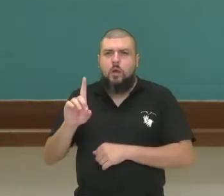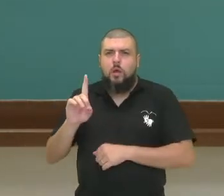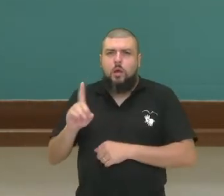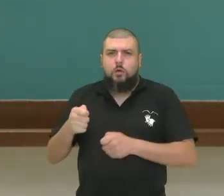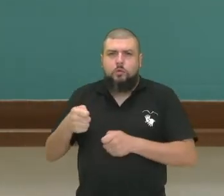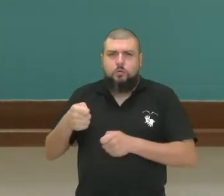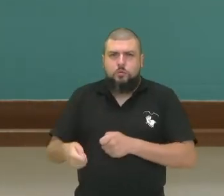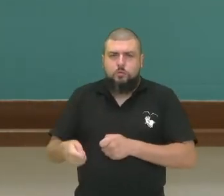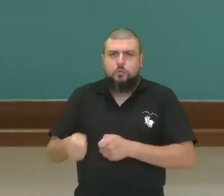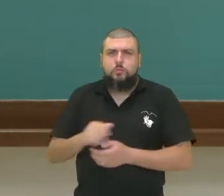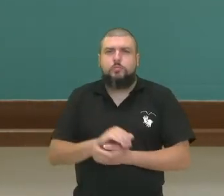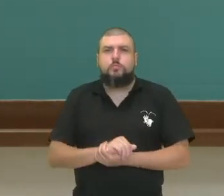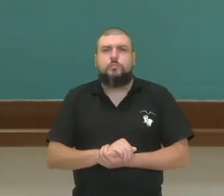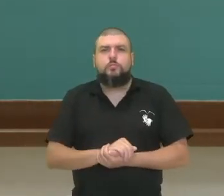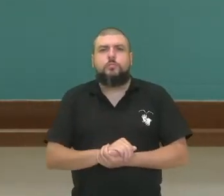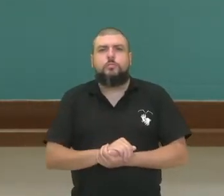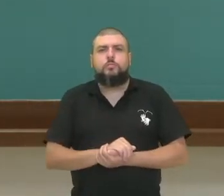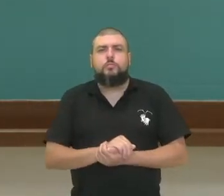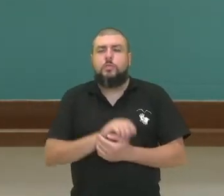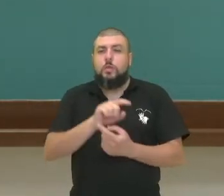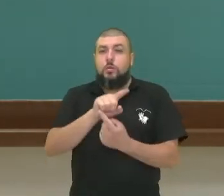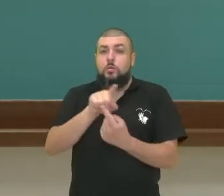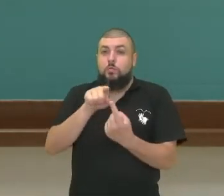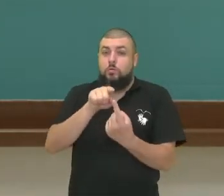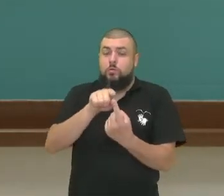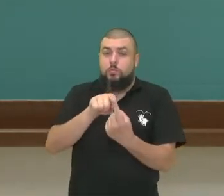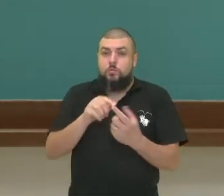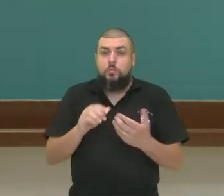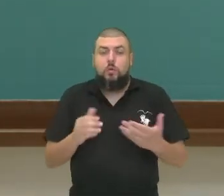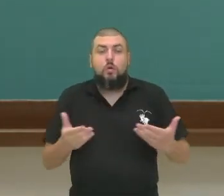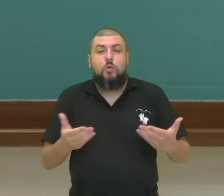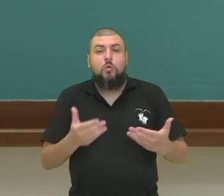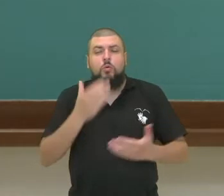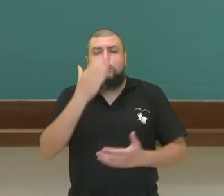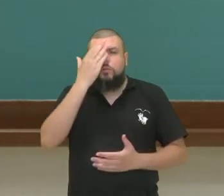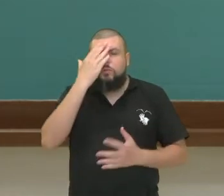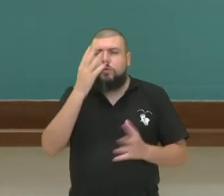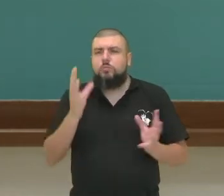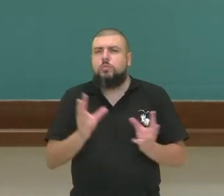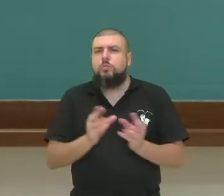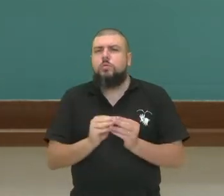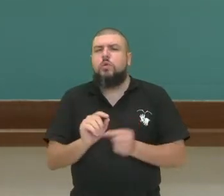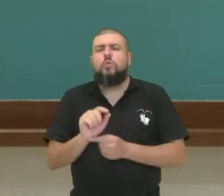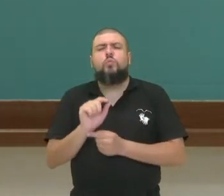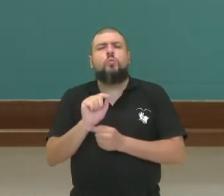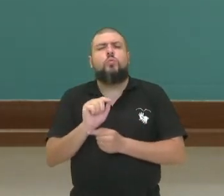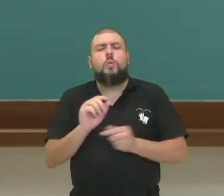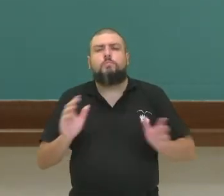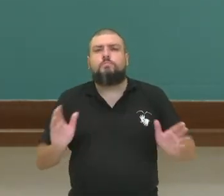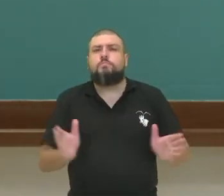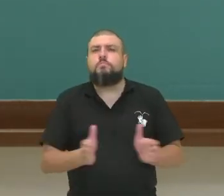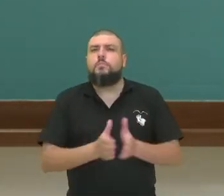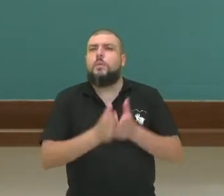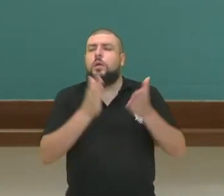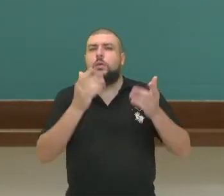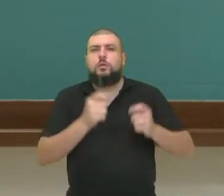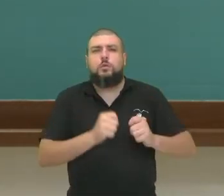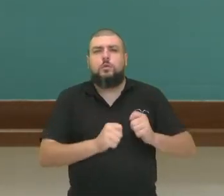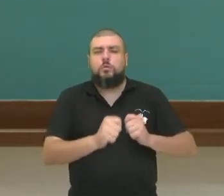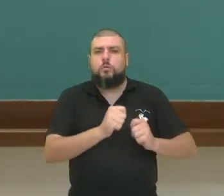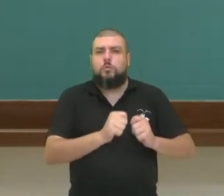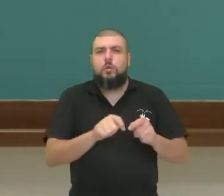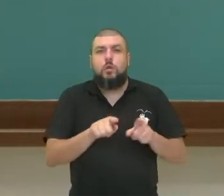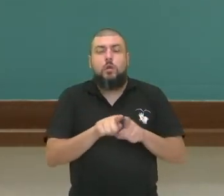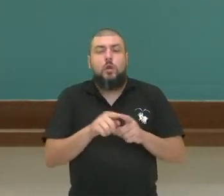Então, qual o objetivo da nossa aula de hoje? É compreender o que foi o milagre econômico e seus impactos sobre a sociedade